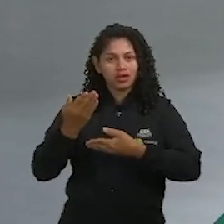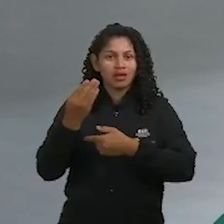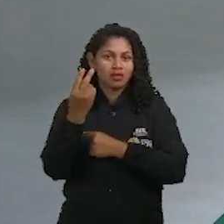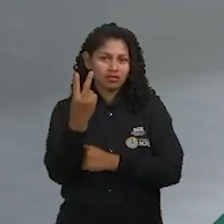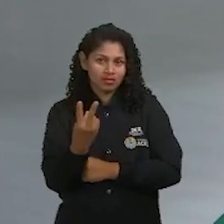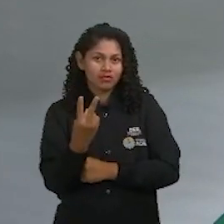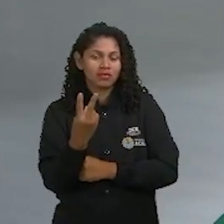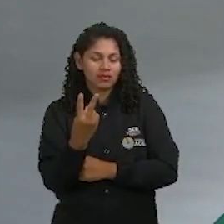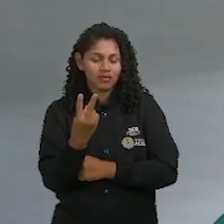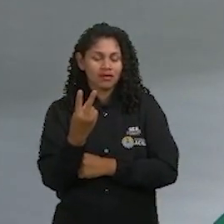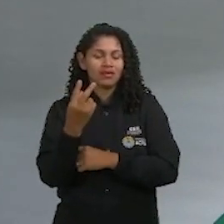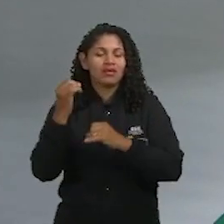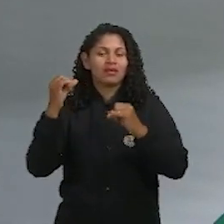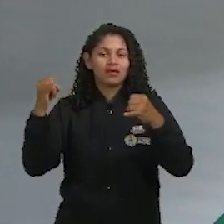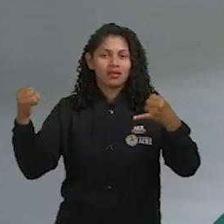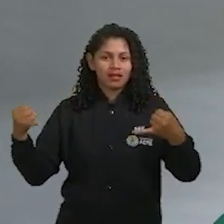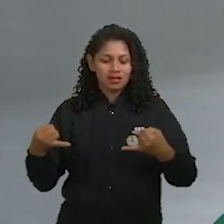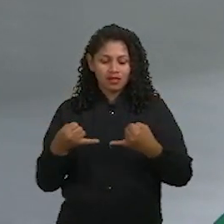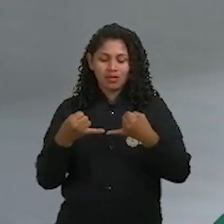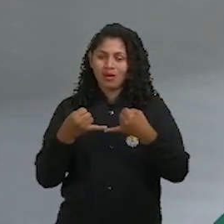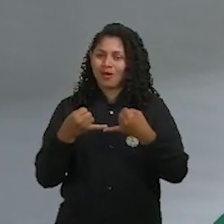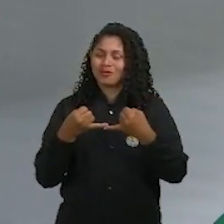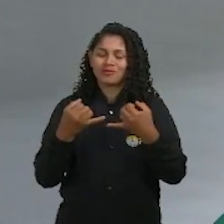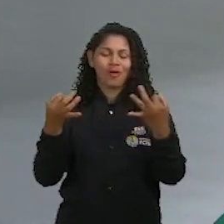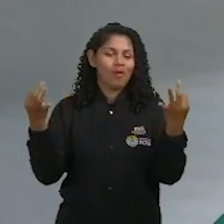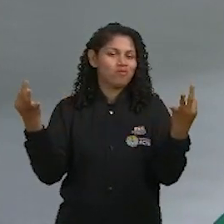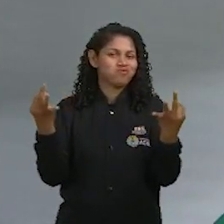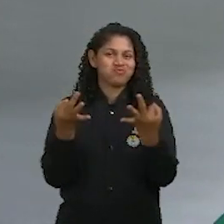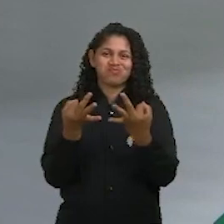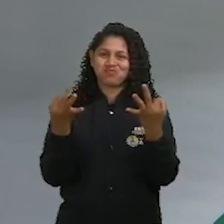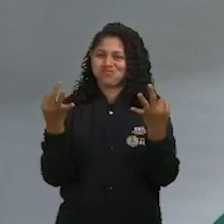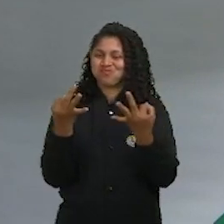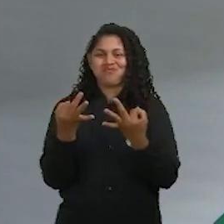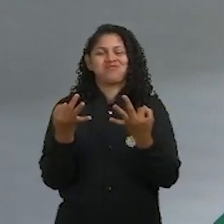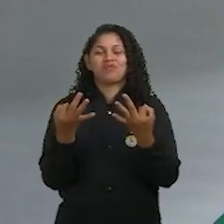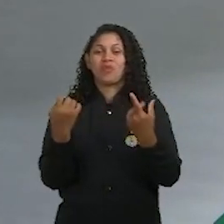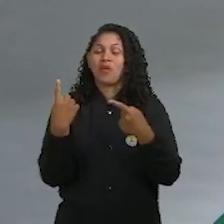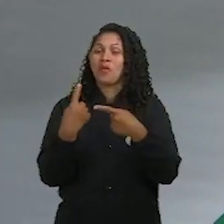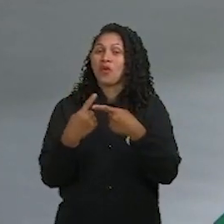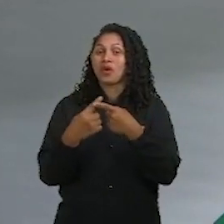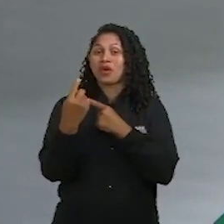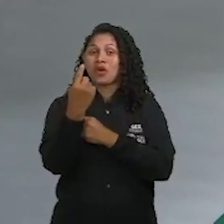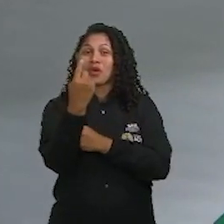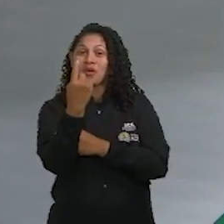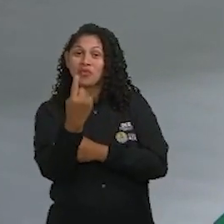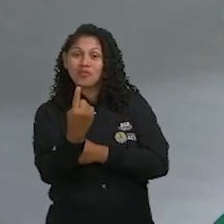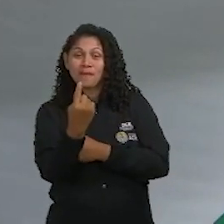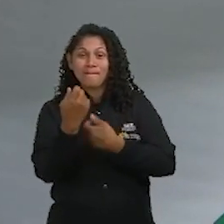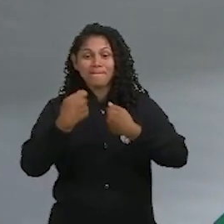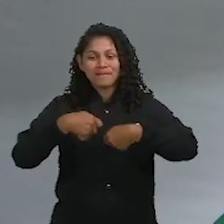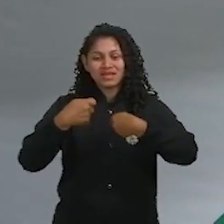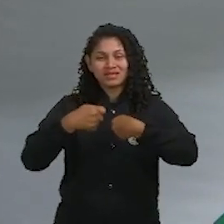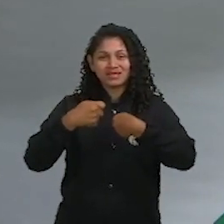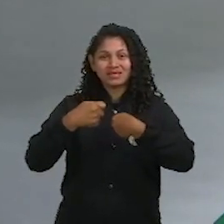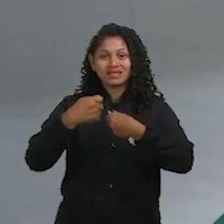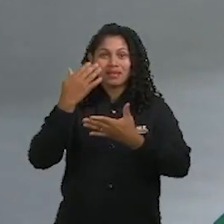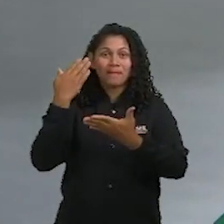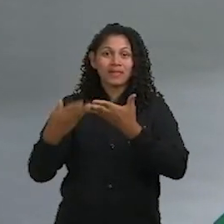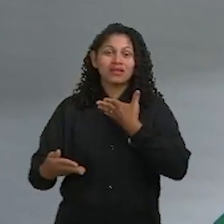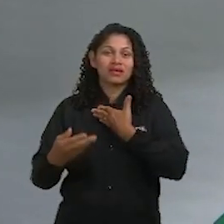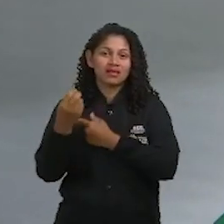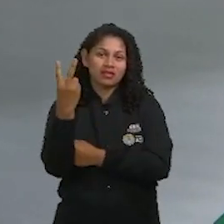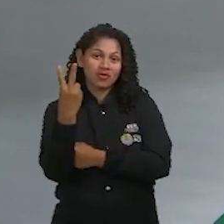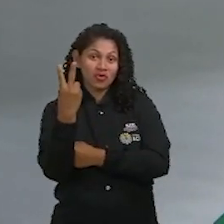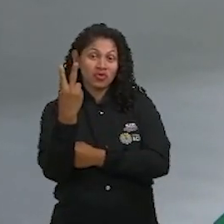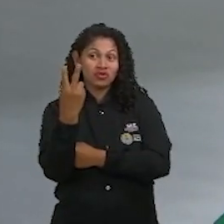a ligação perfeita. Enquanto um precisa receber 2 elétrons, o outro vai precisar doar 2